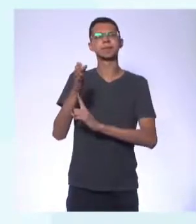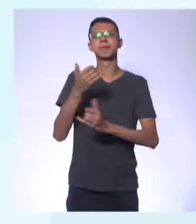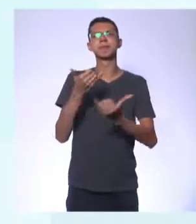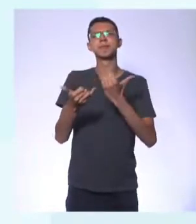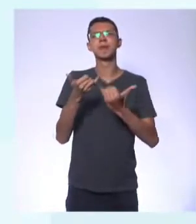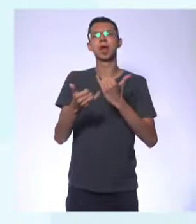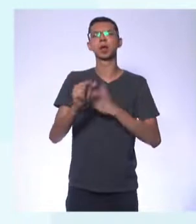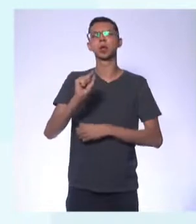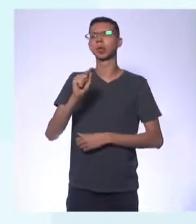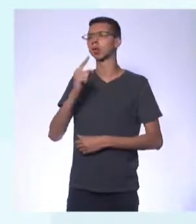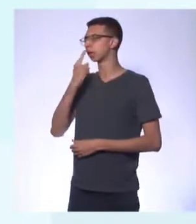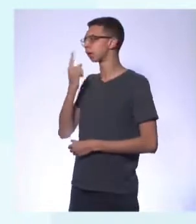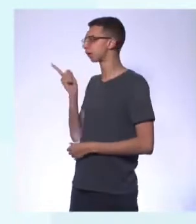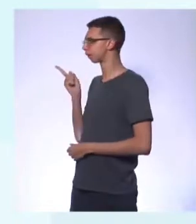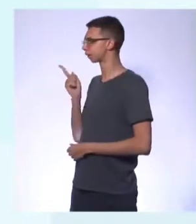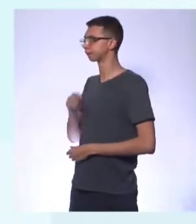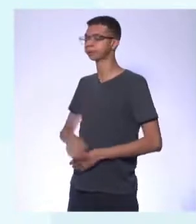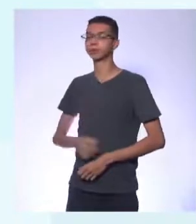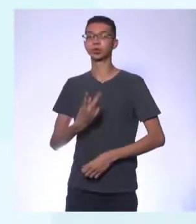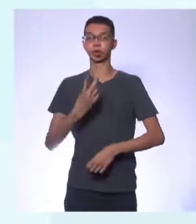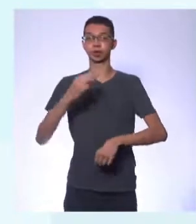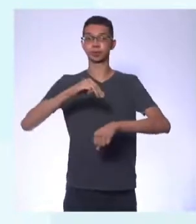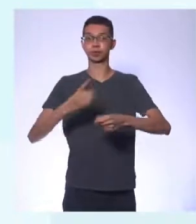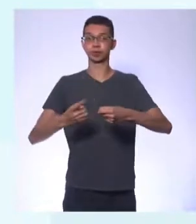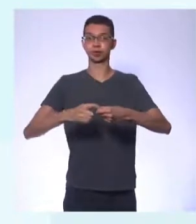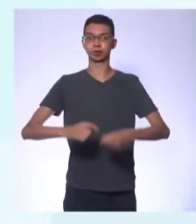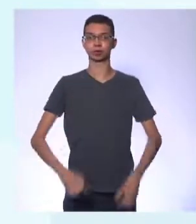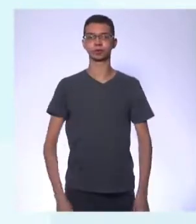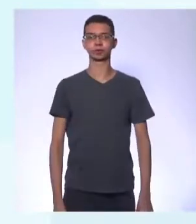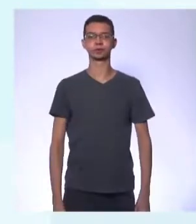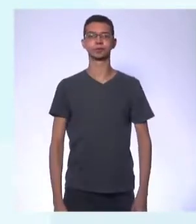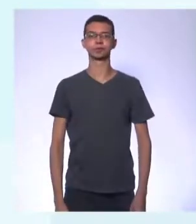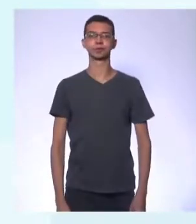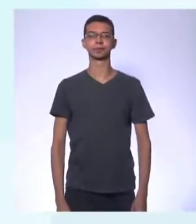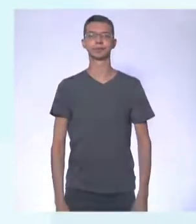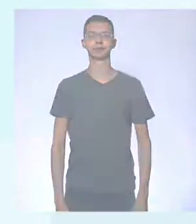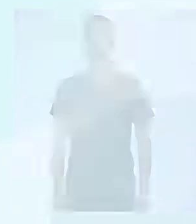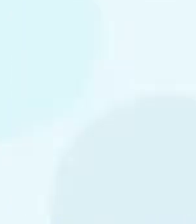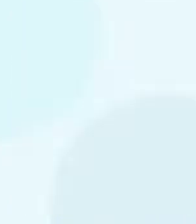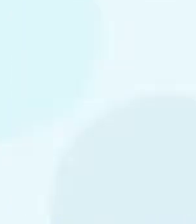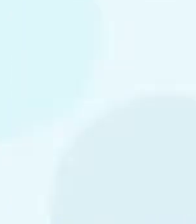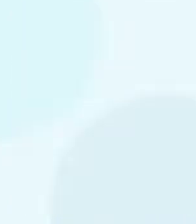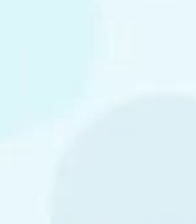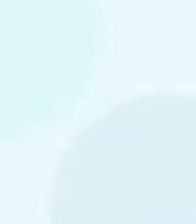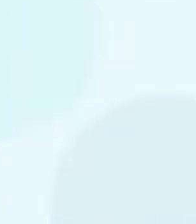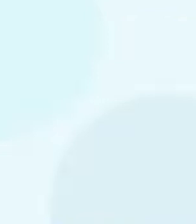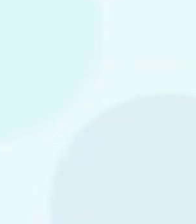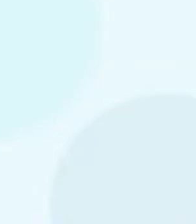similaridade? Em 2 minutos a gente volta.